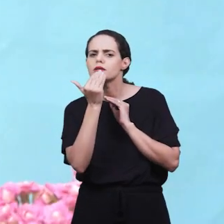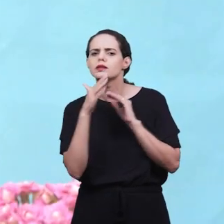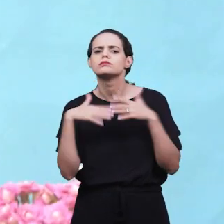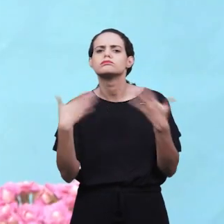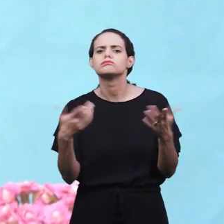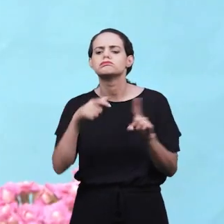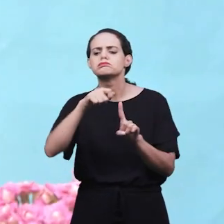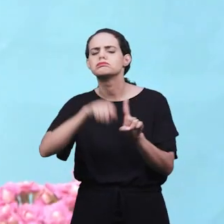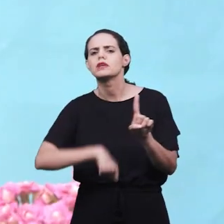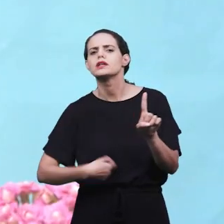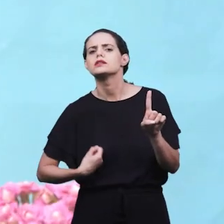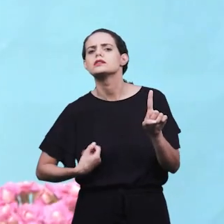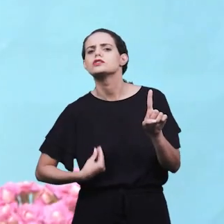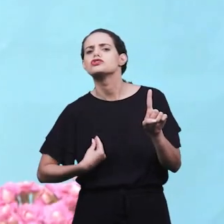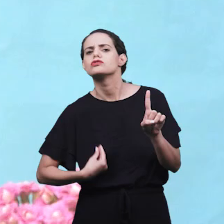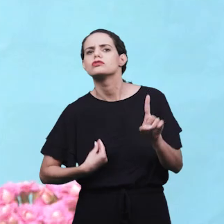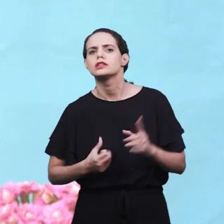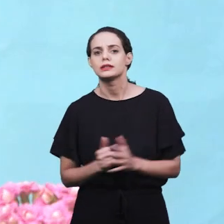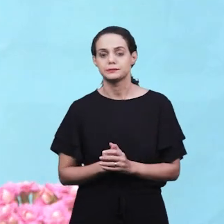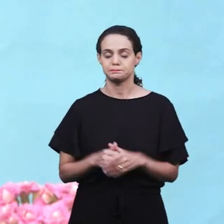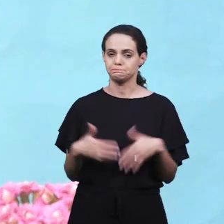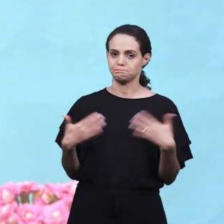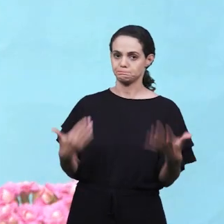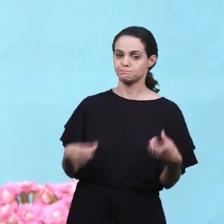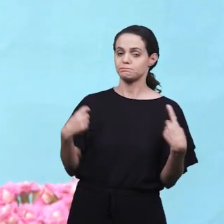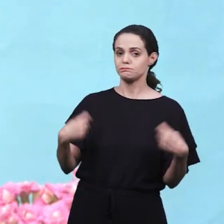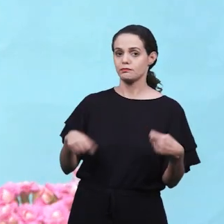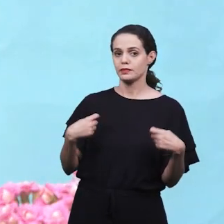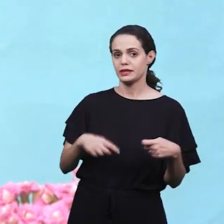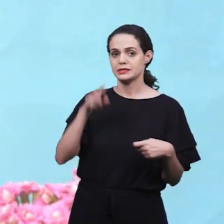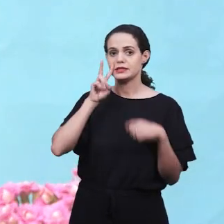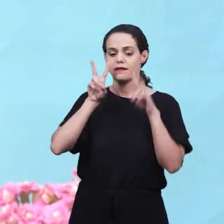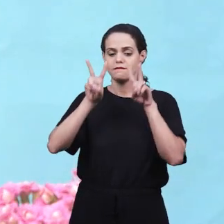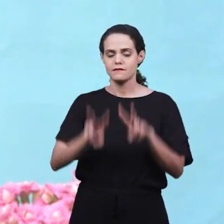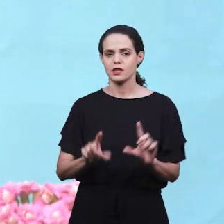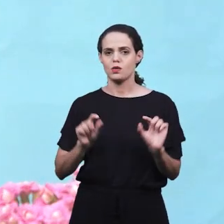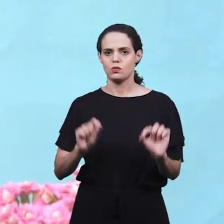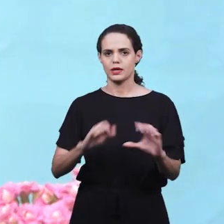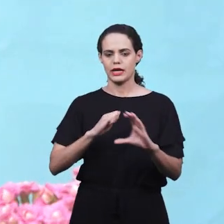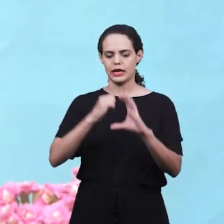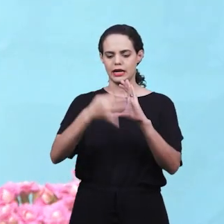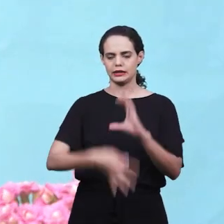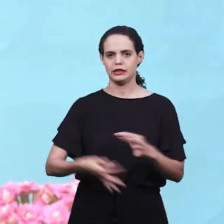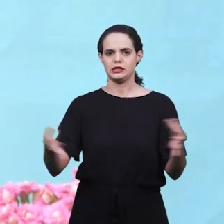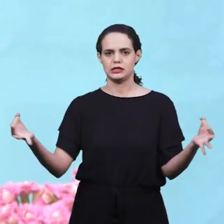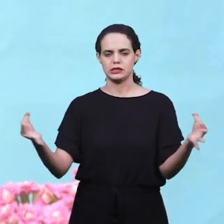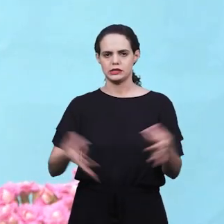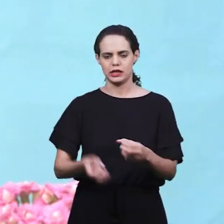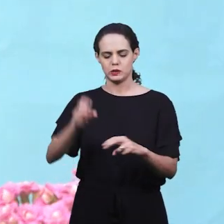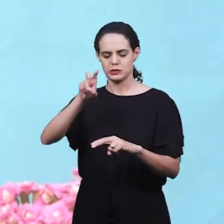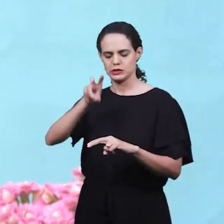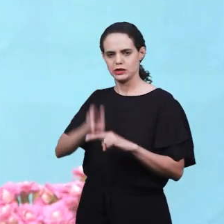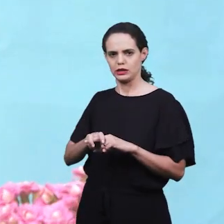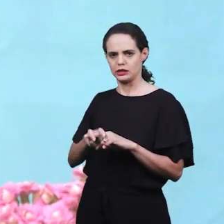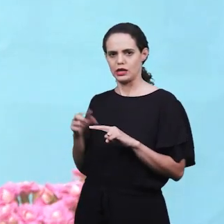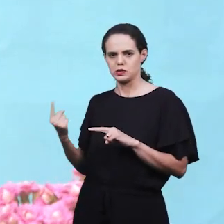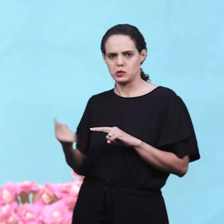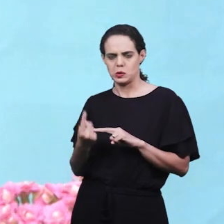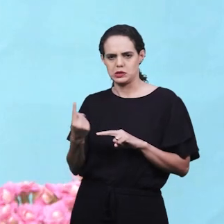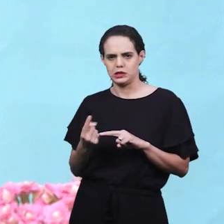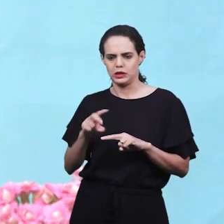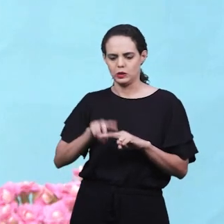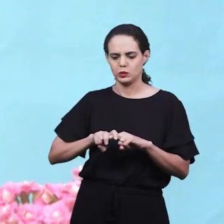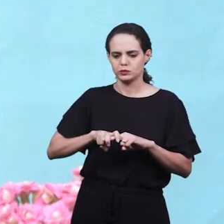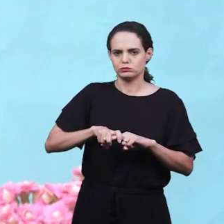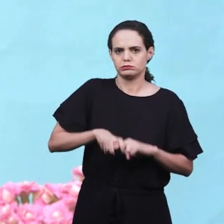que observar os sinais de prontidão, que são aquele quando o bebê consegue sentar sozinho, sem